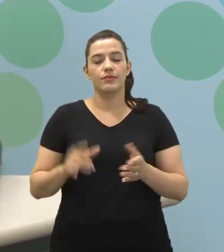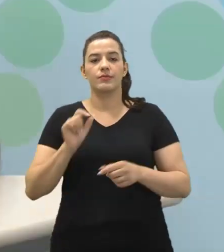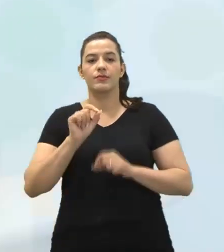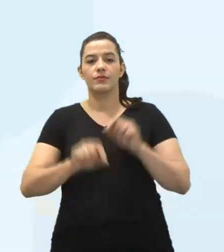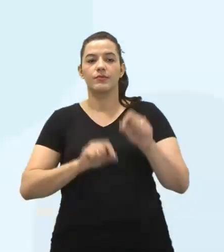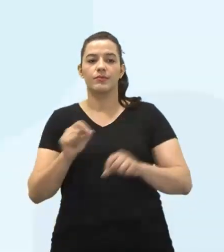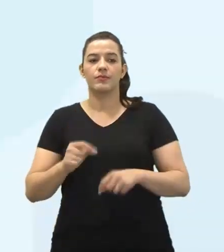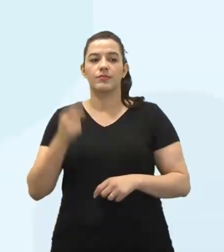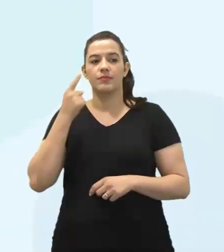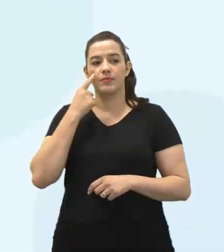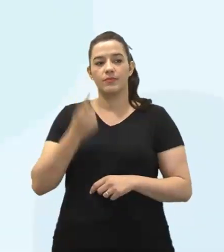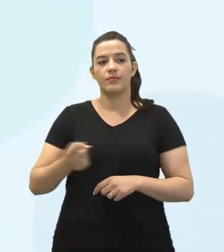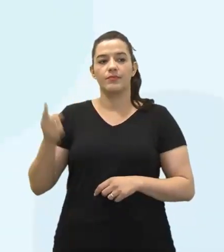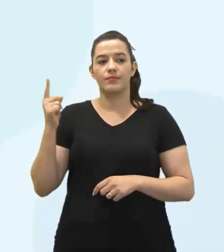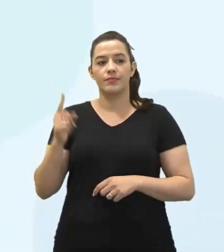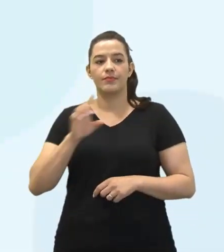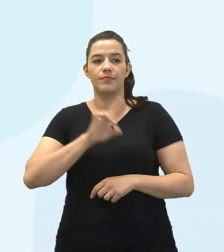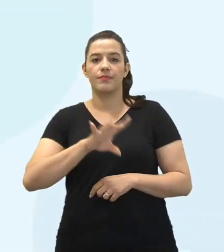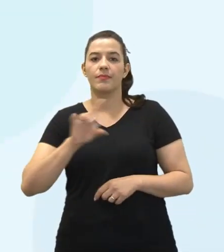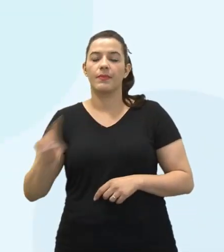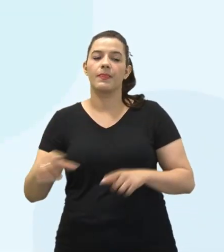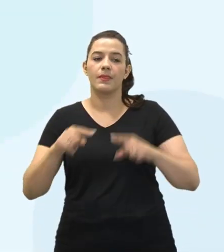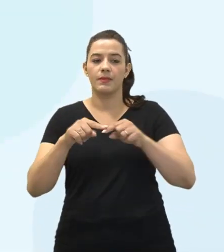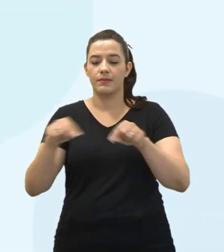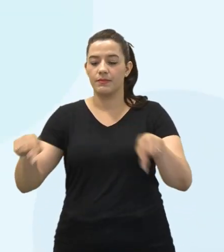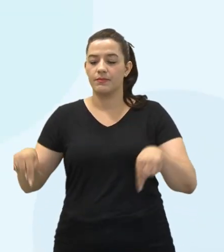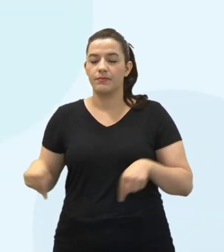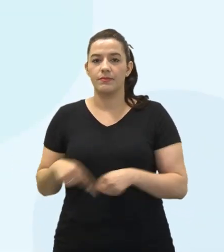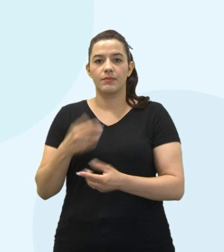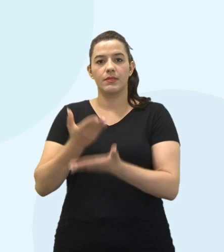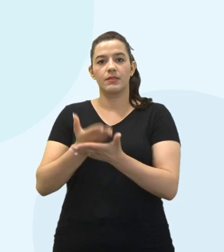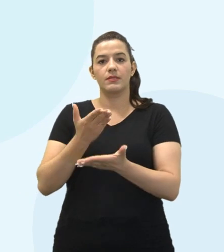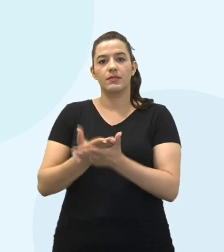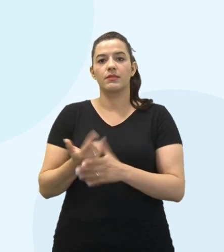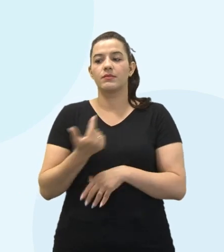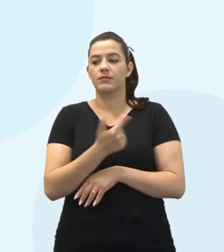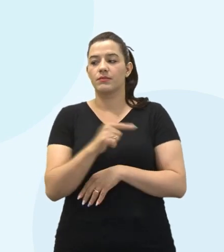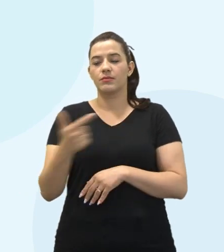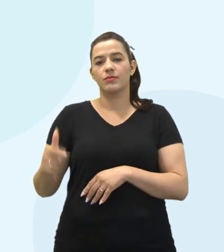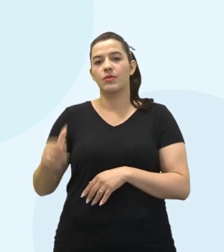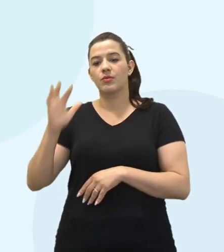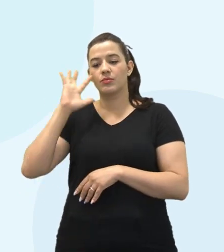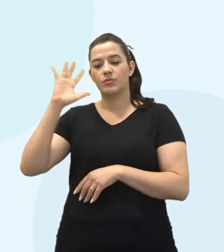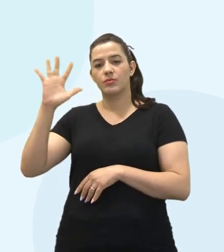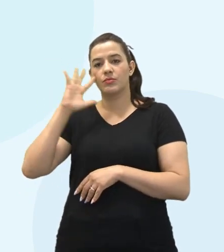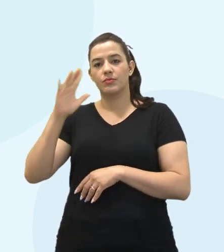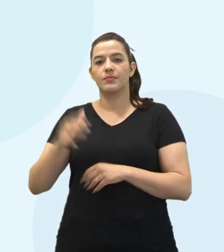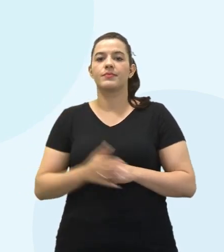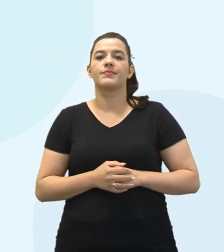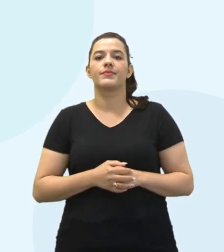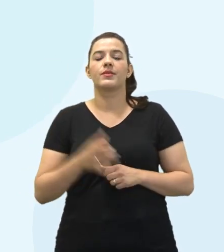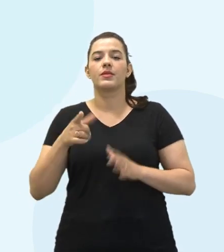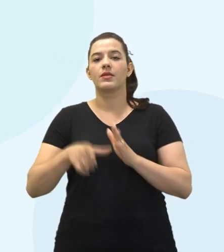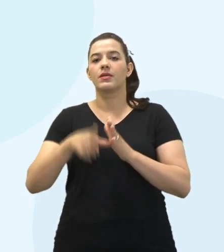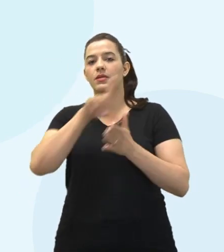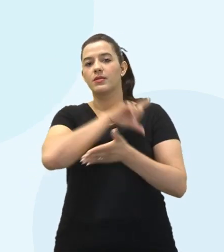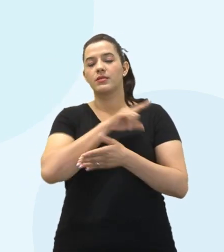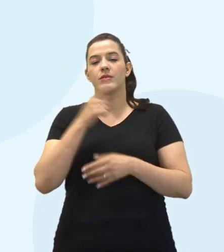no quadro de uma sala que a sala fictícia aquele quadro que nós vimos anteriormente